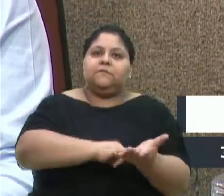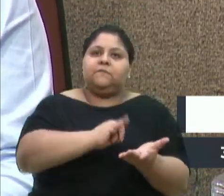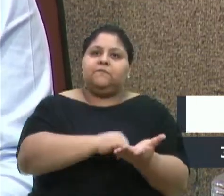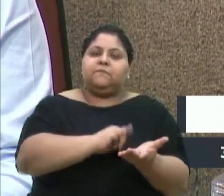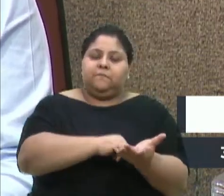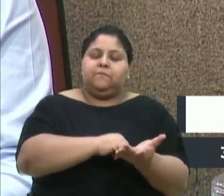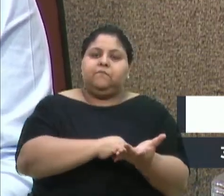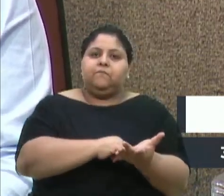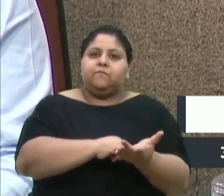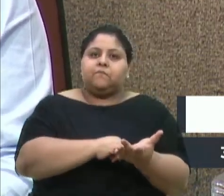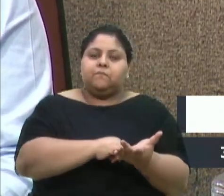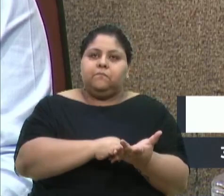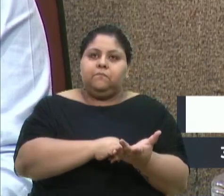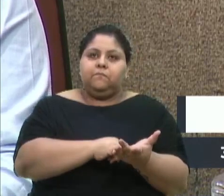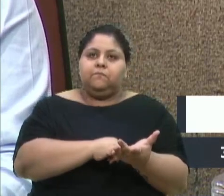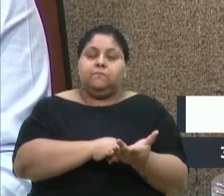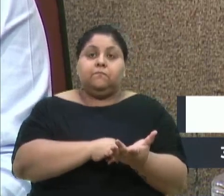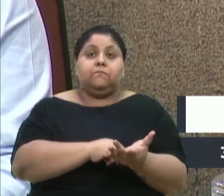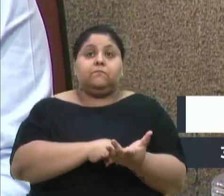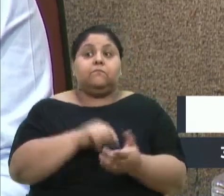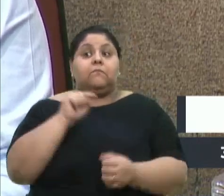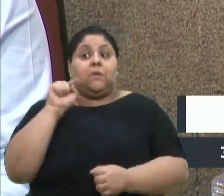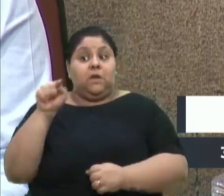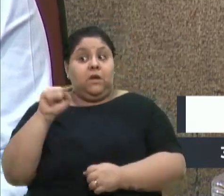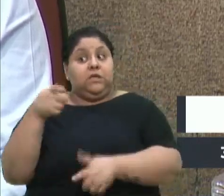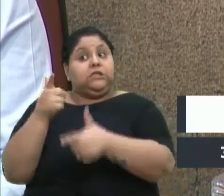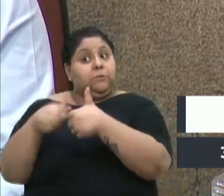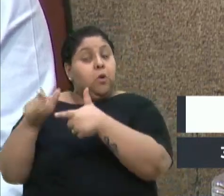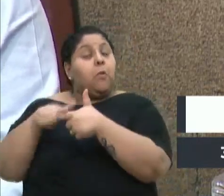SUS. E essa situação,